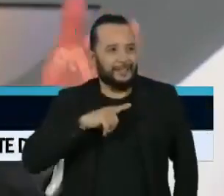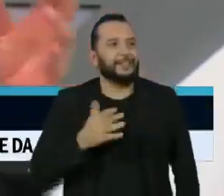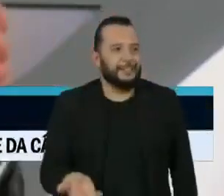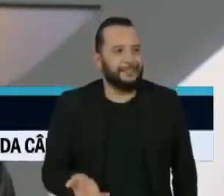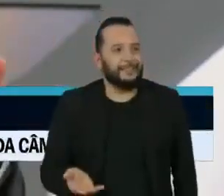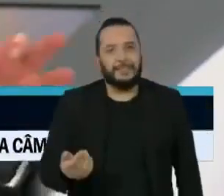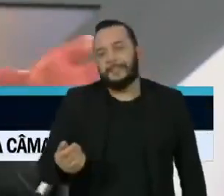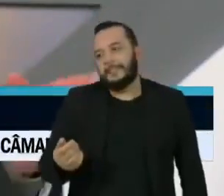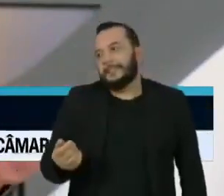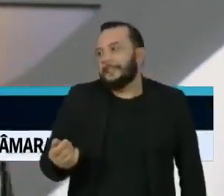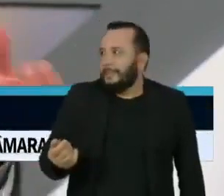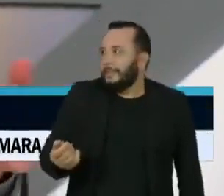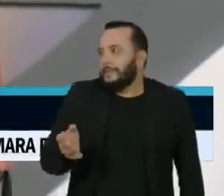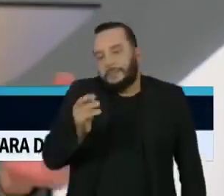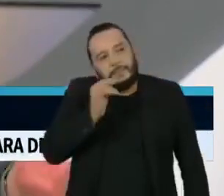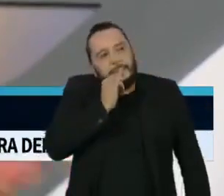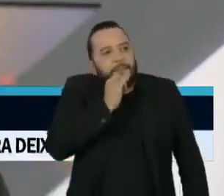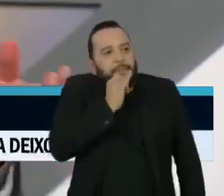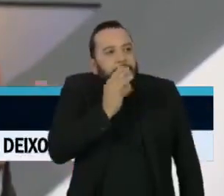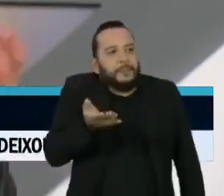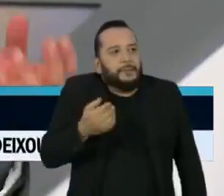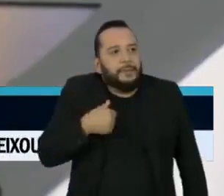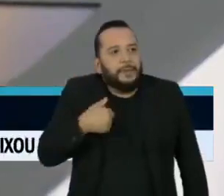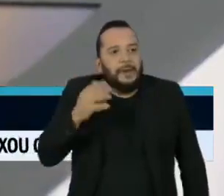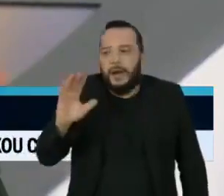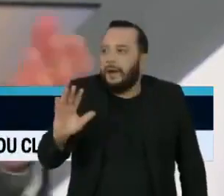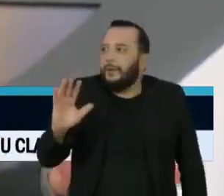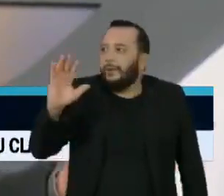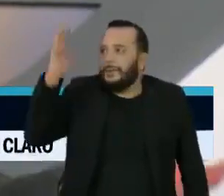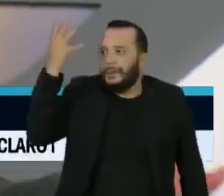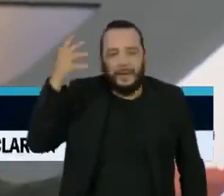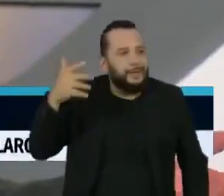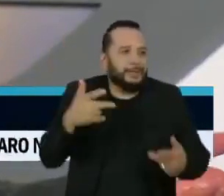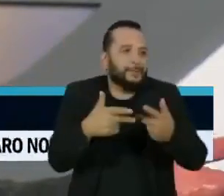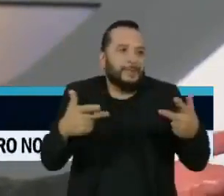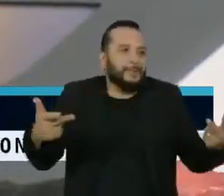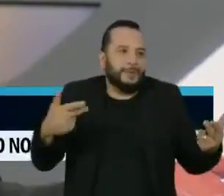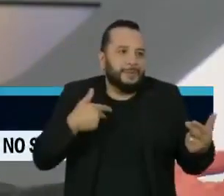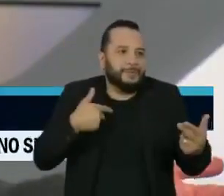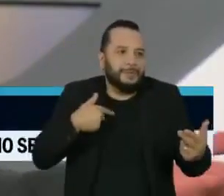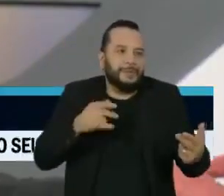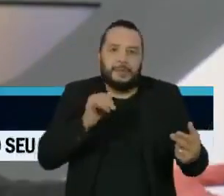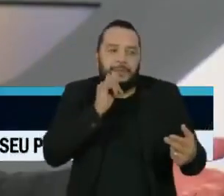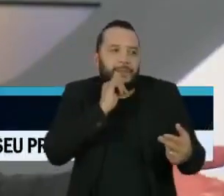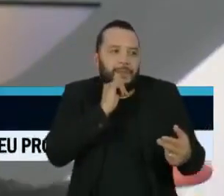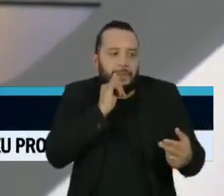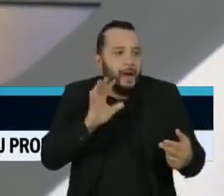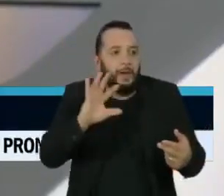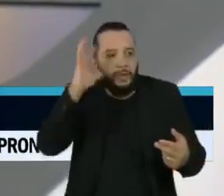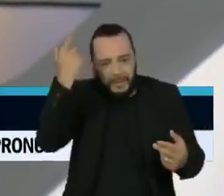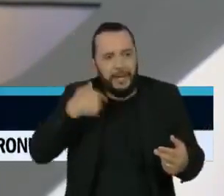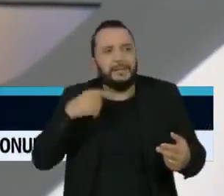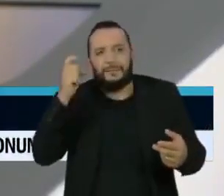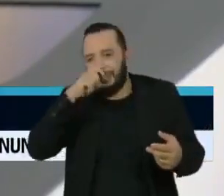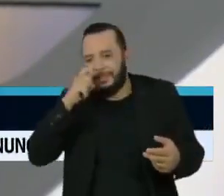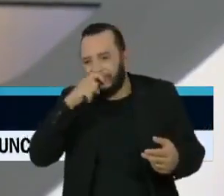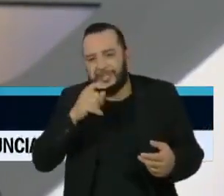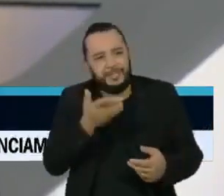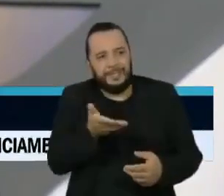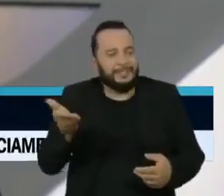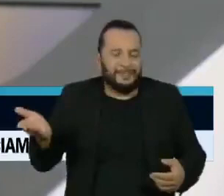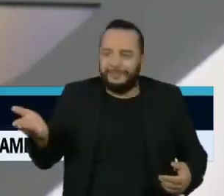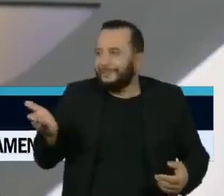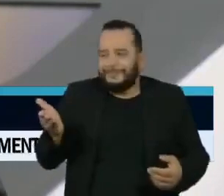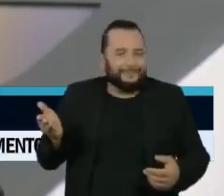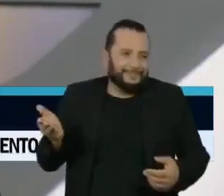ser freira num lugar onde não acontecem coisas que acontecem comumente com freiras. Né? É isso que a gente está... Então, eu acho assim, eu